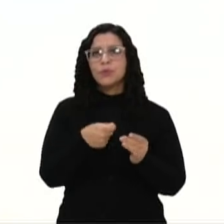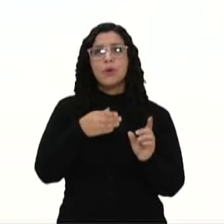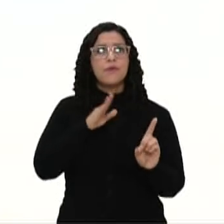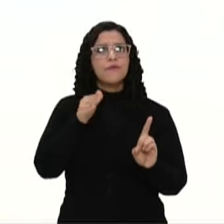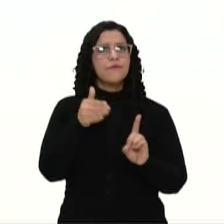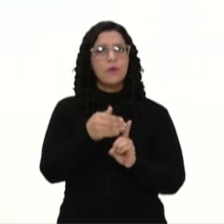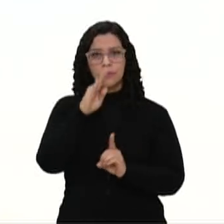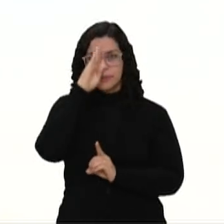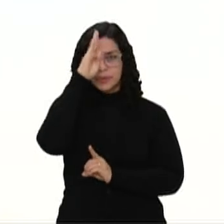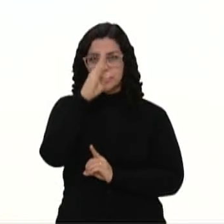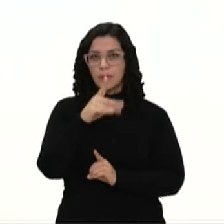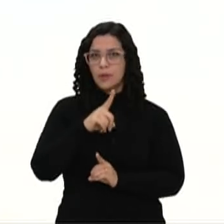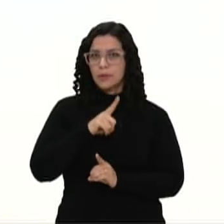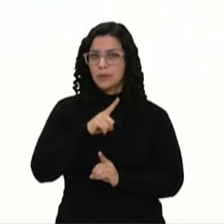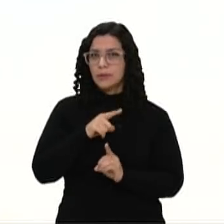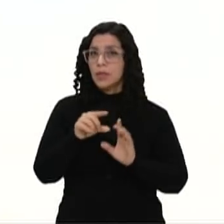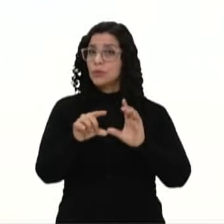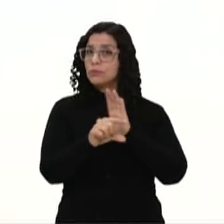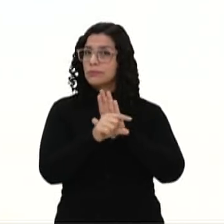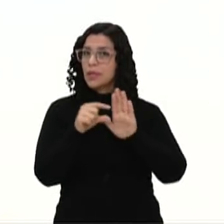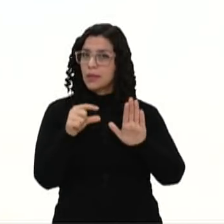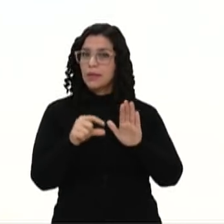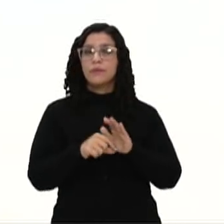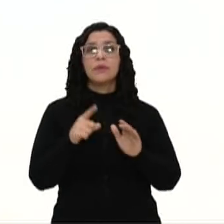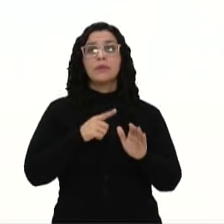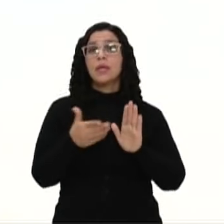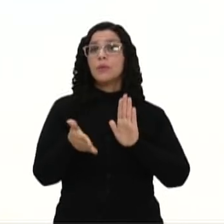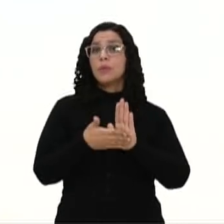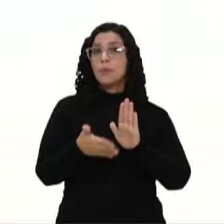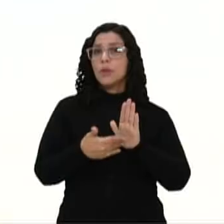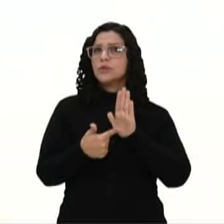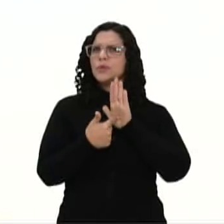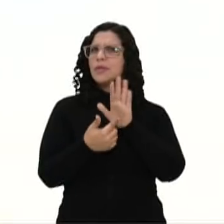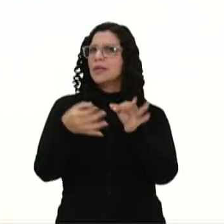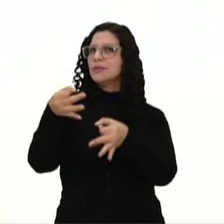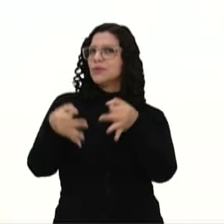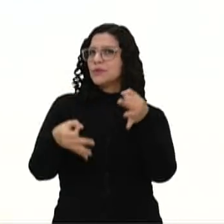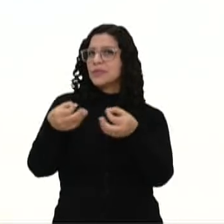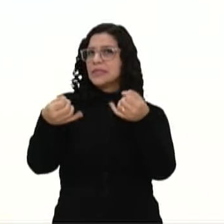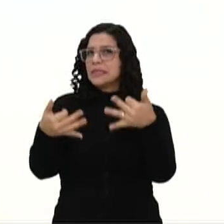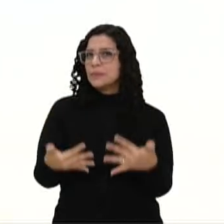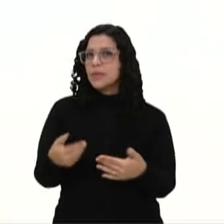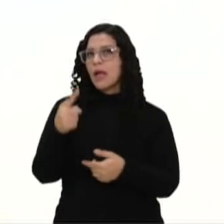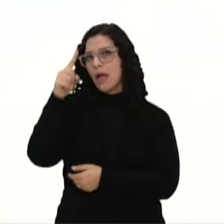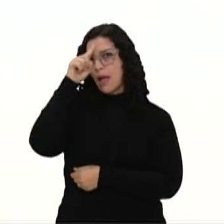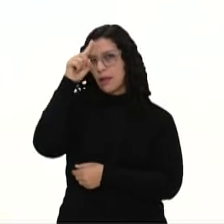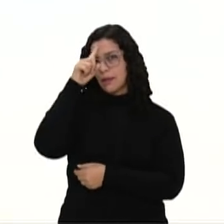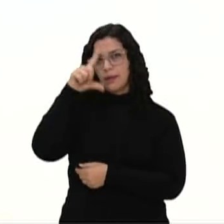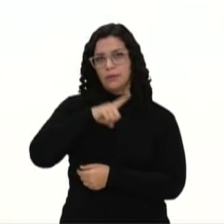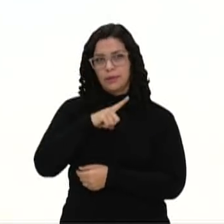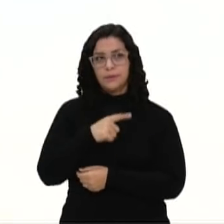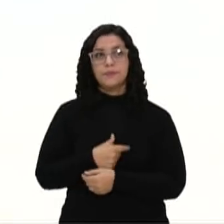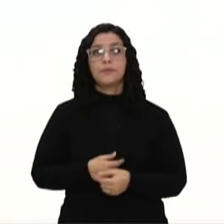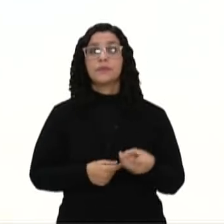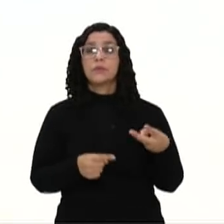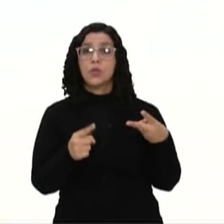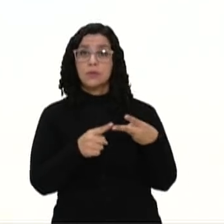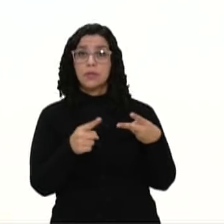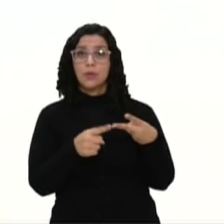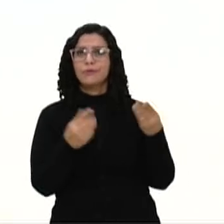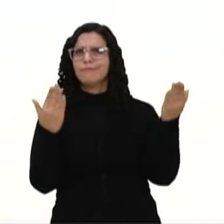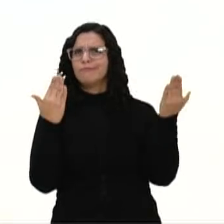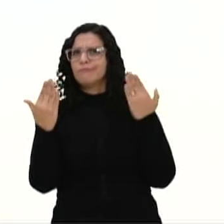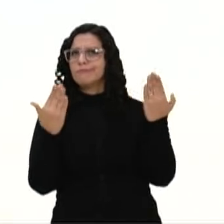foco principal do parágrafo, tendo o propósito de justificar a sua ideia. E um argumento que é